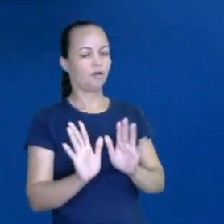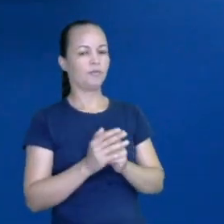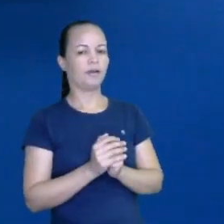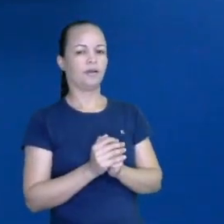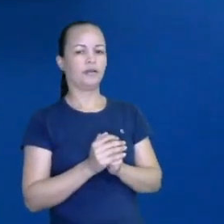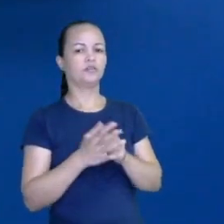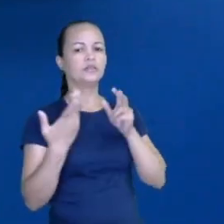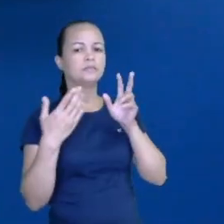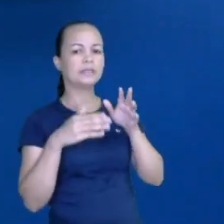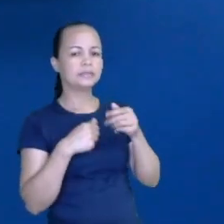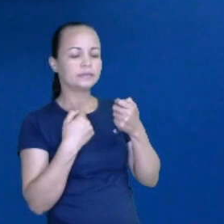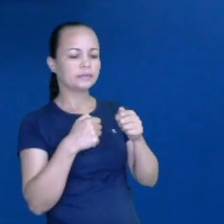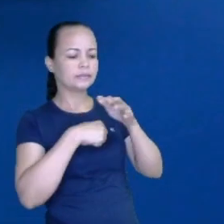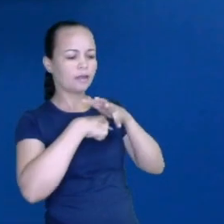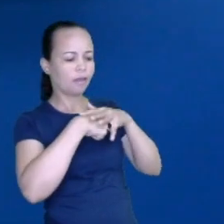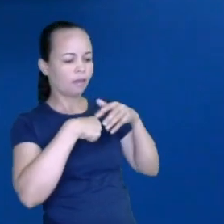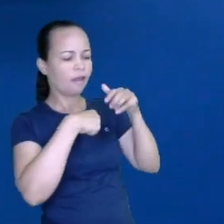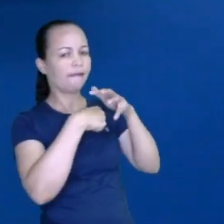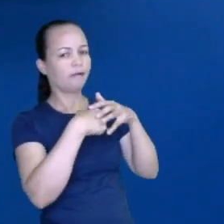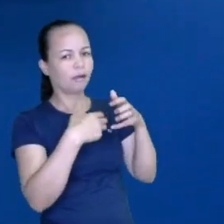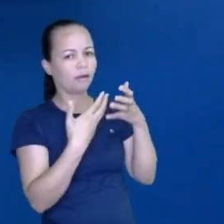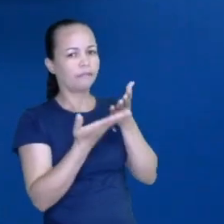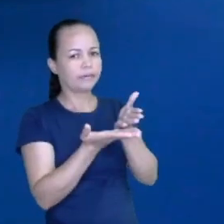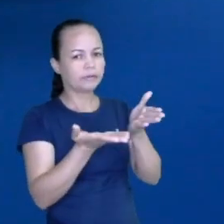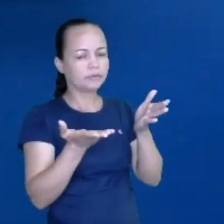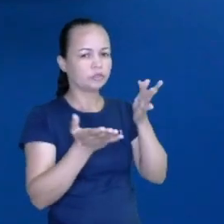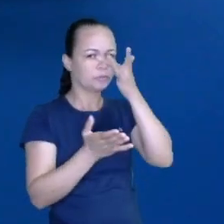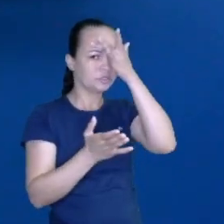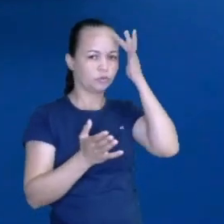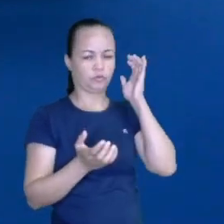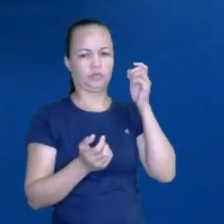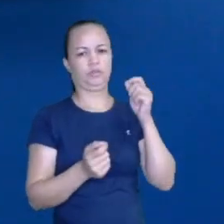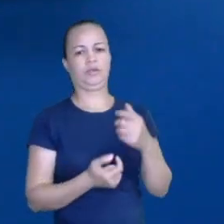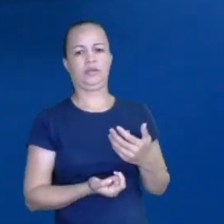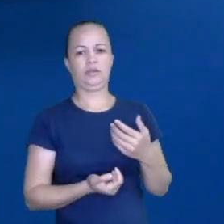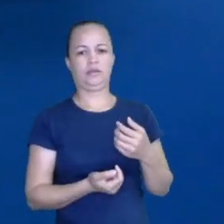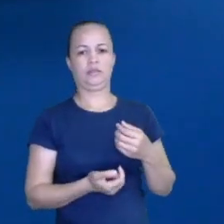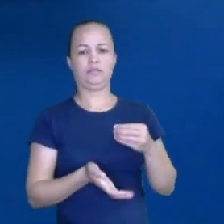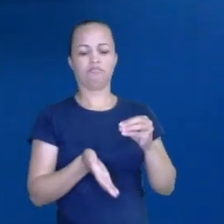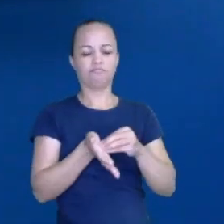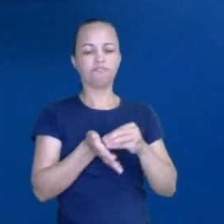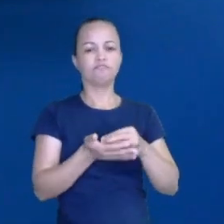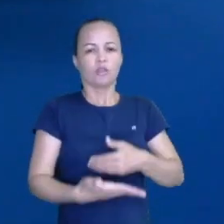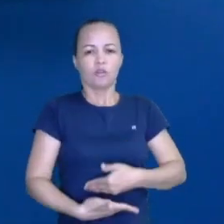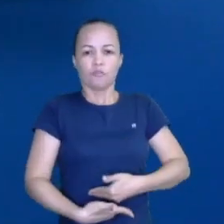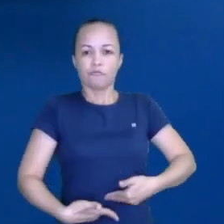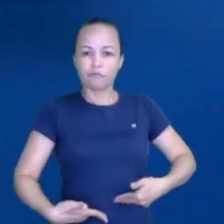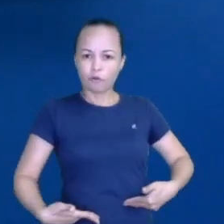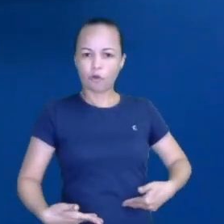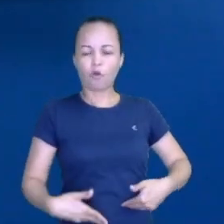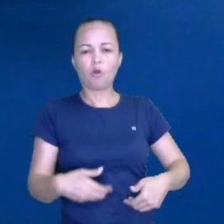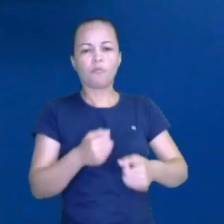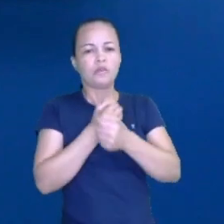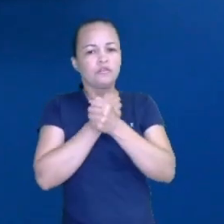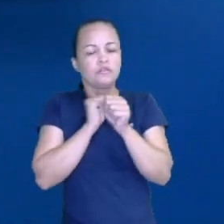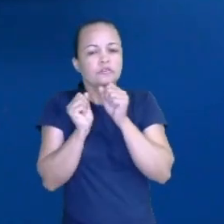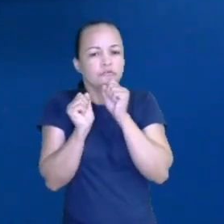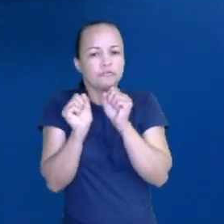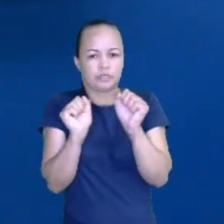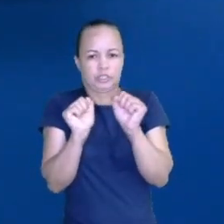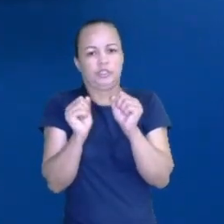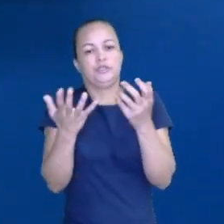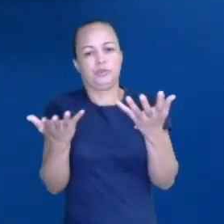têm casa também passam fome, passam frio. Então, a gente tem que usar de nossa caridade. Se você